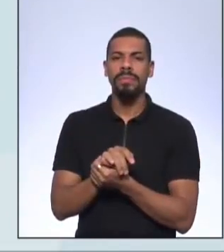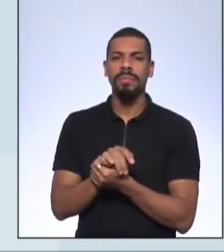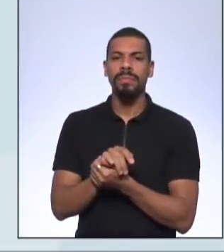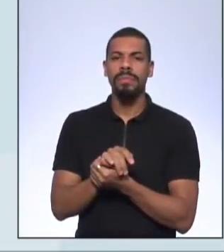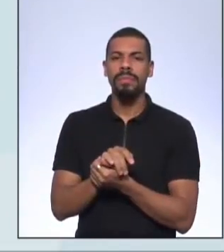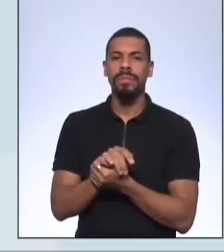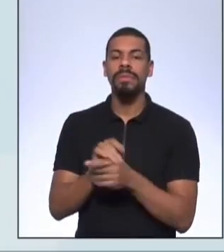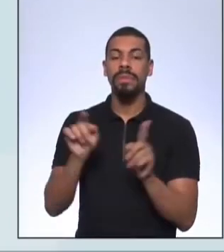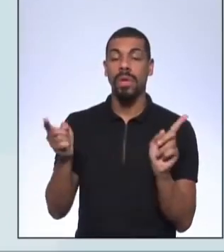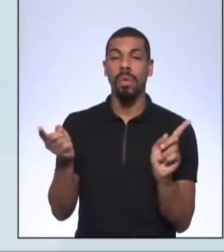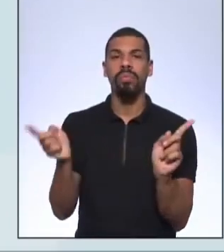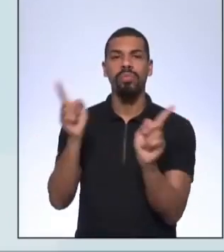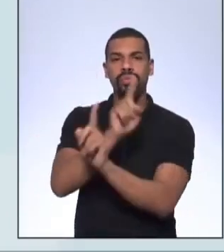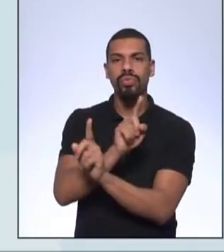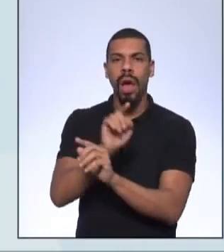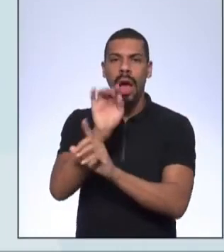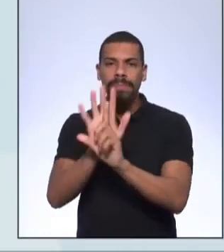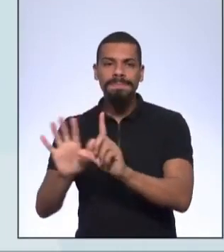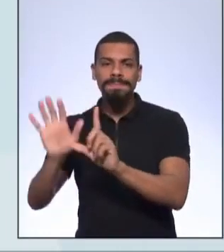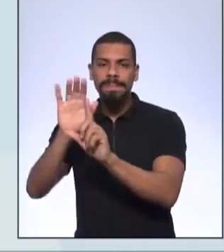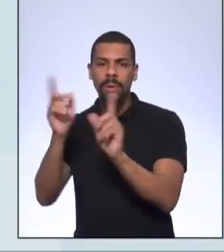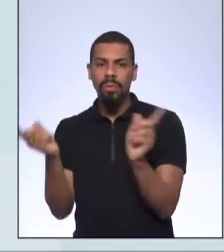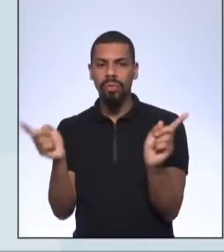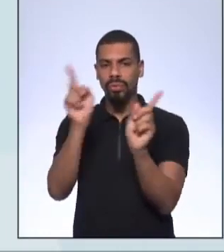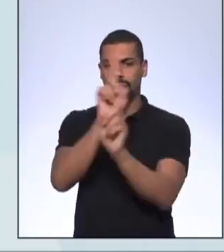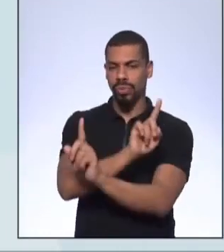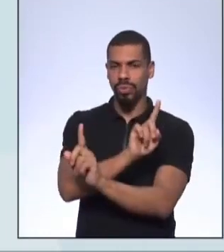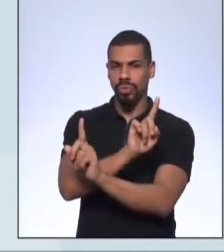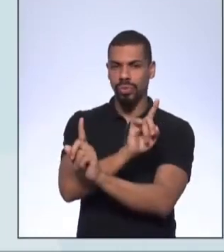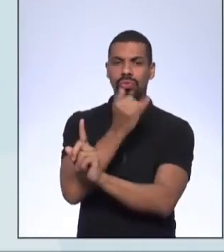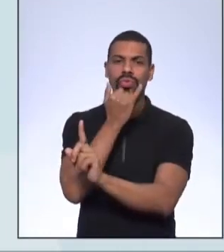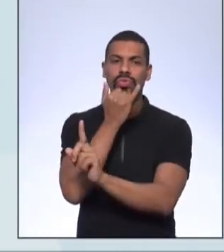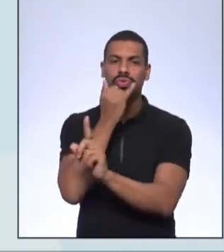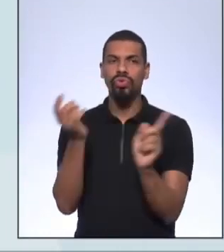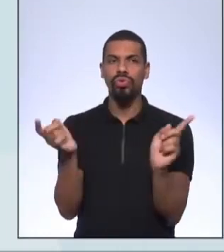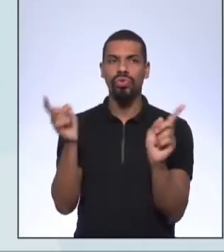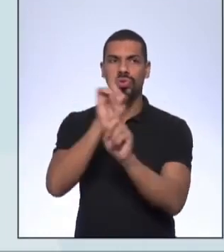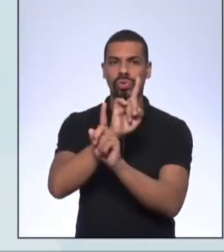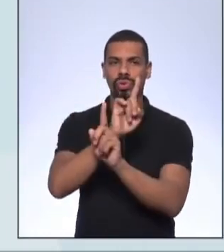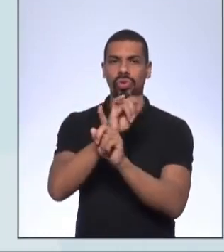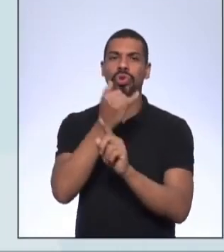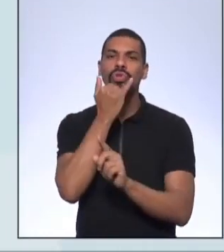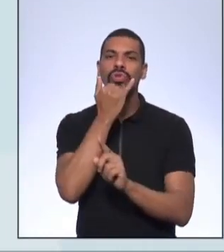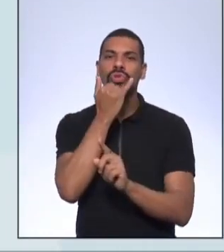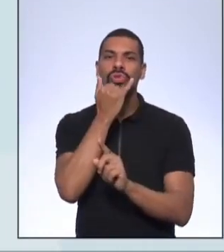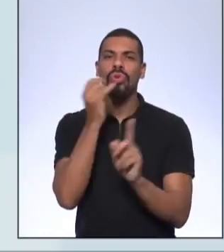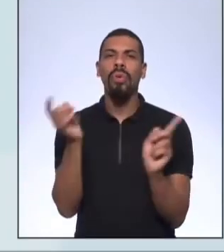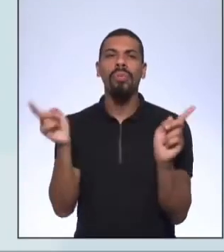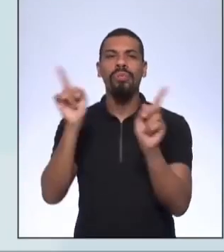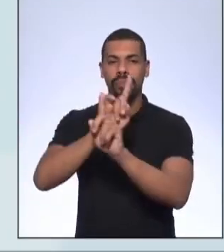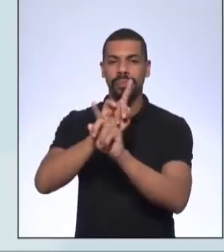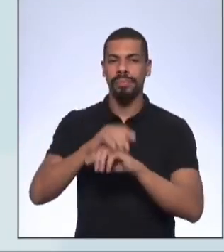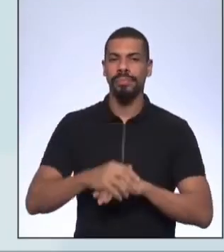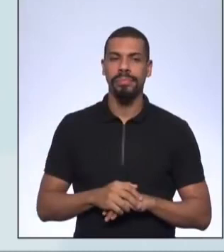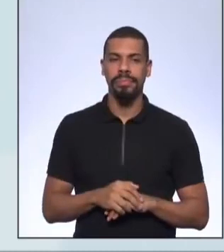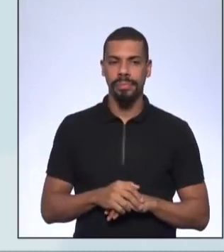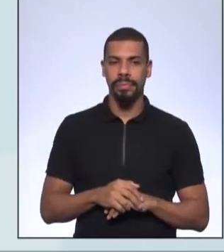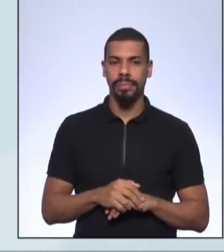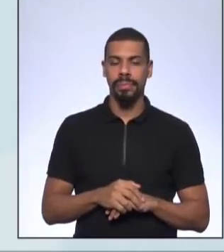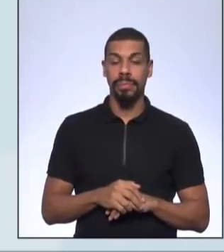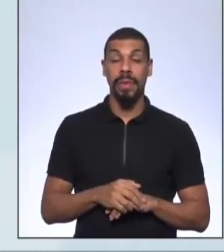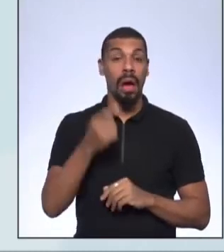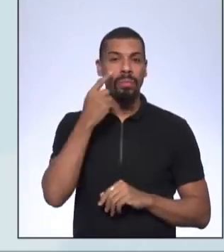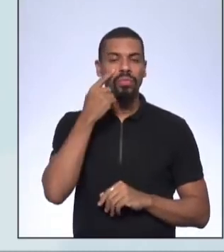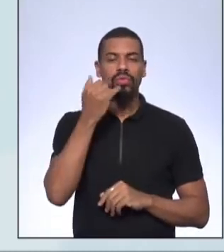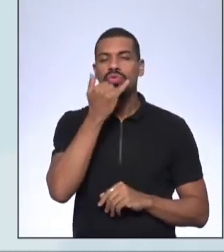meio da metáfase, e a imagem da metáfase é da anáfase, acabou, ok? Foi trocado. Ficando trocado, tá? Então, agora que eu